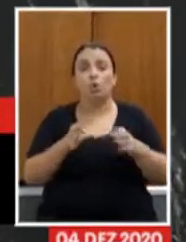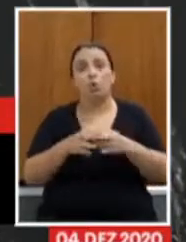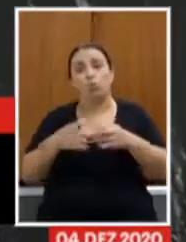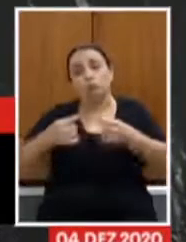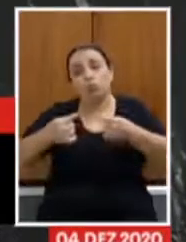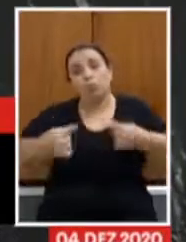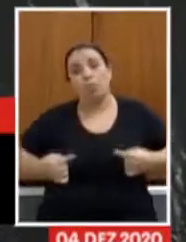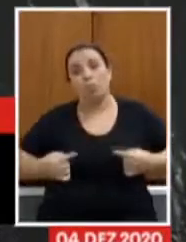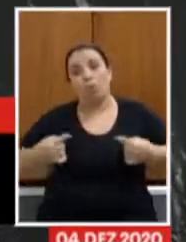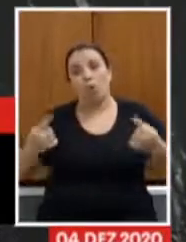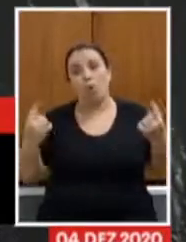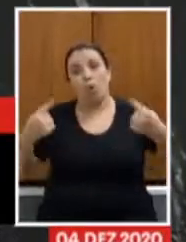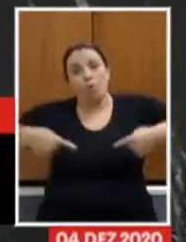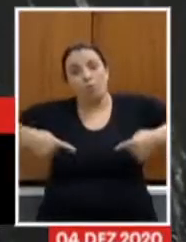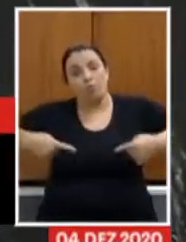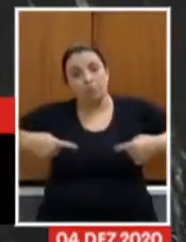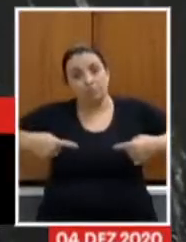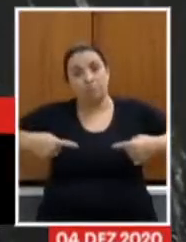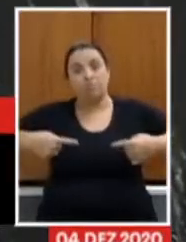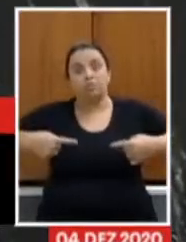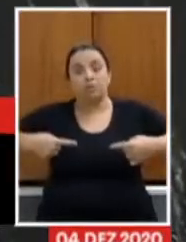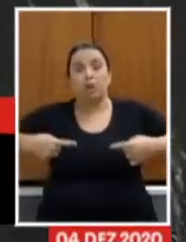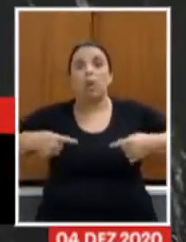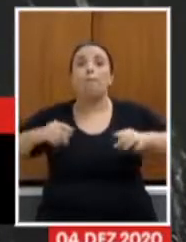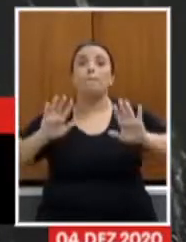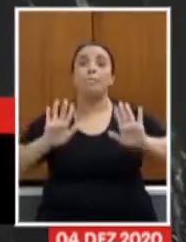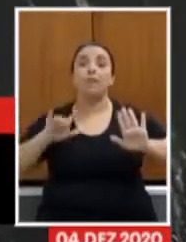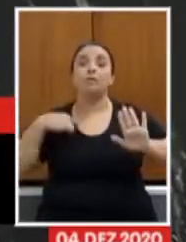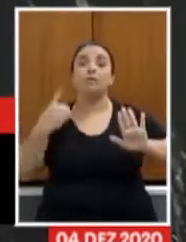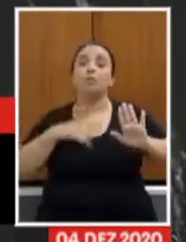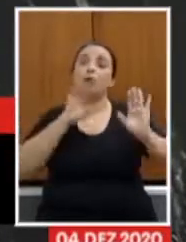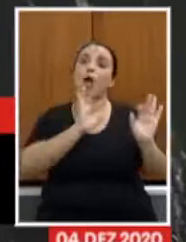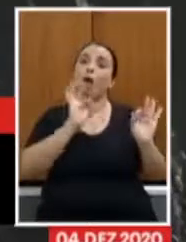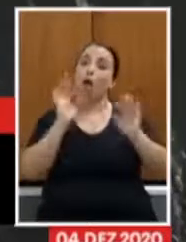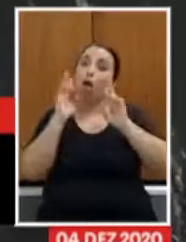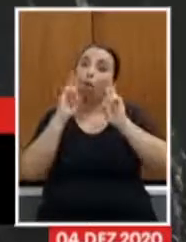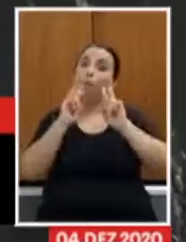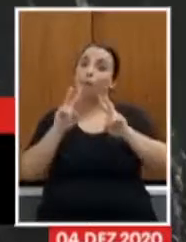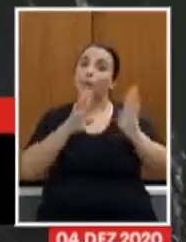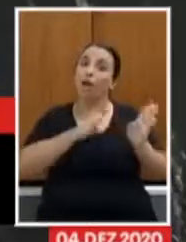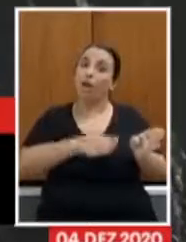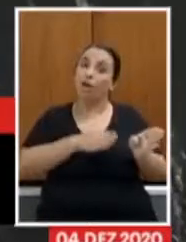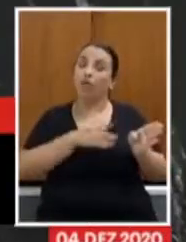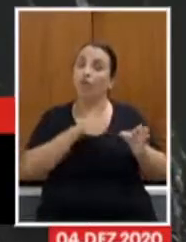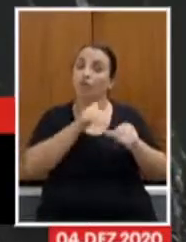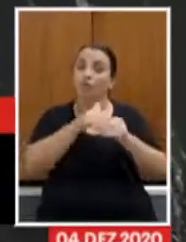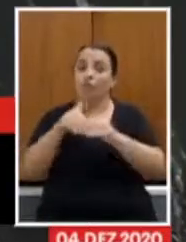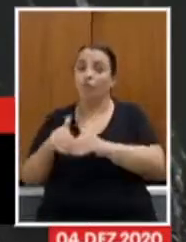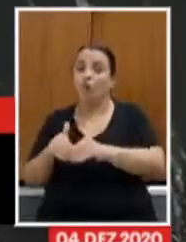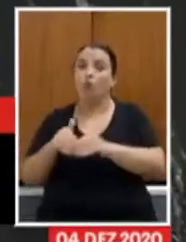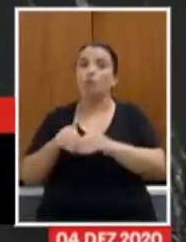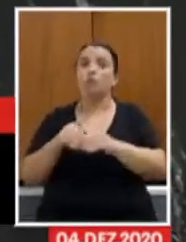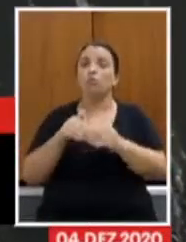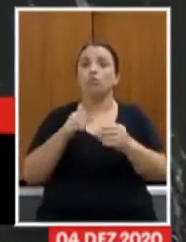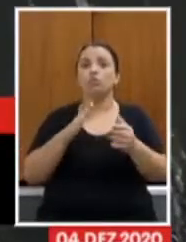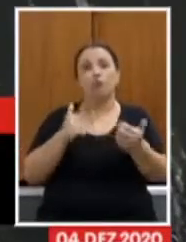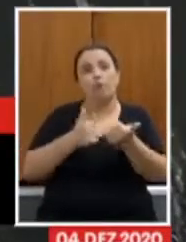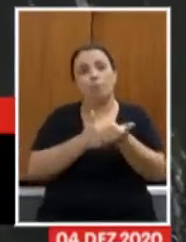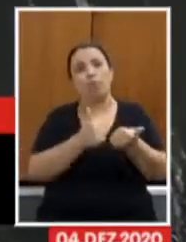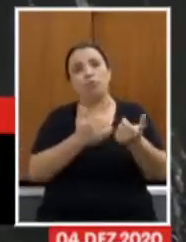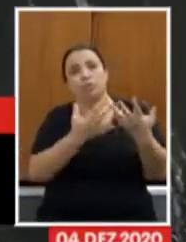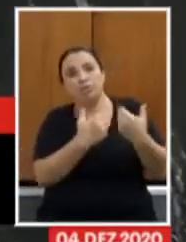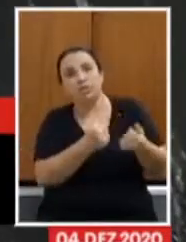oposição, e nós vamos acompanhar, né, o voto favoravelmente a essa